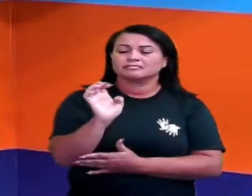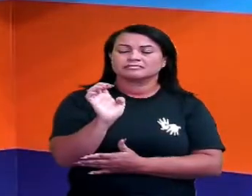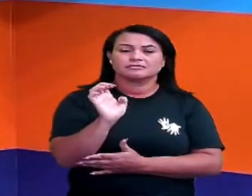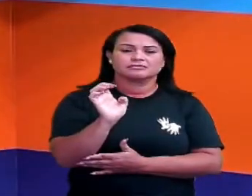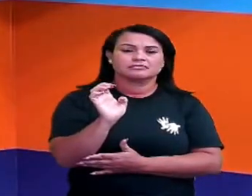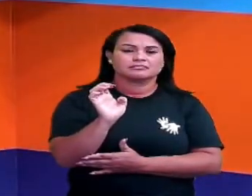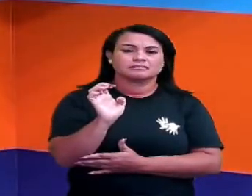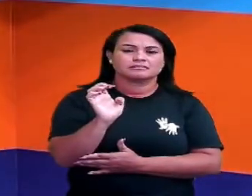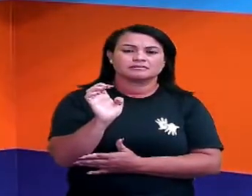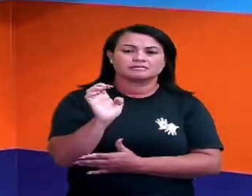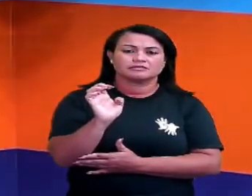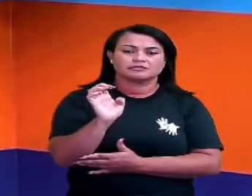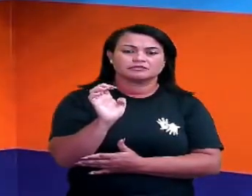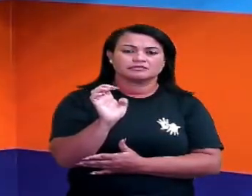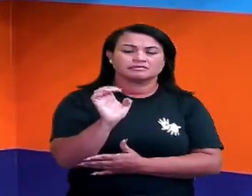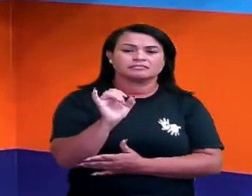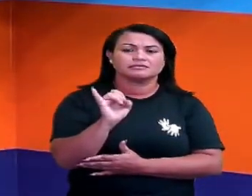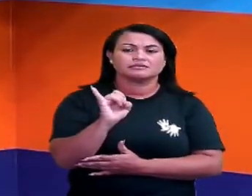E,